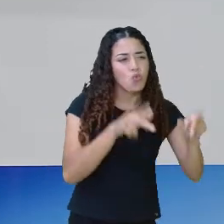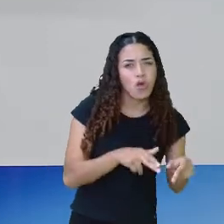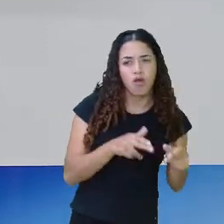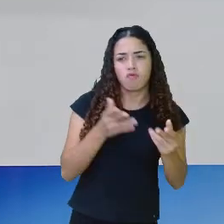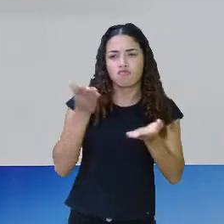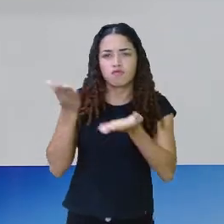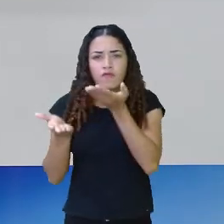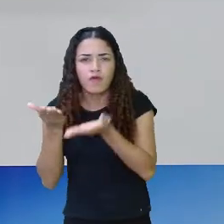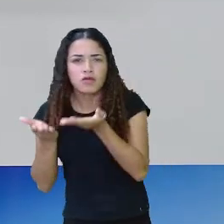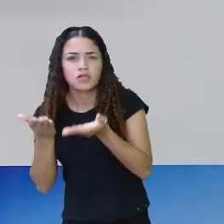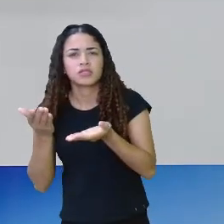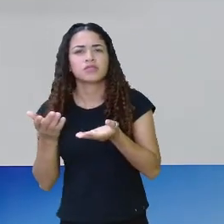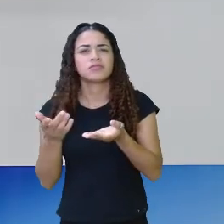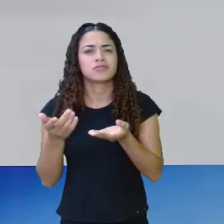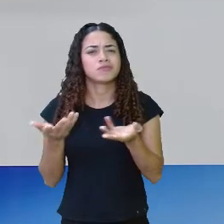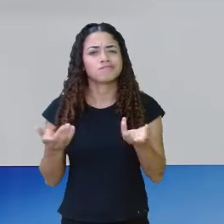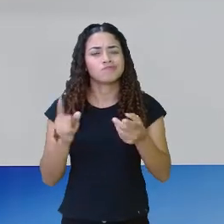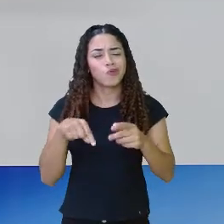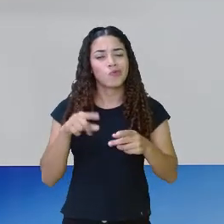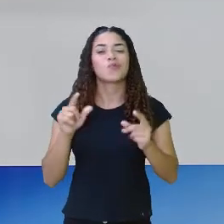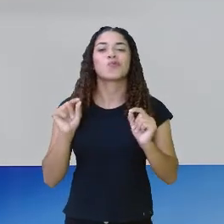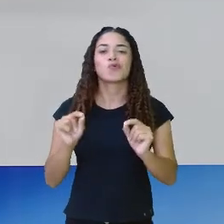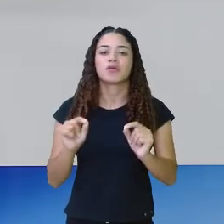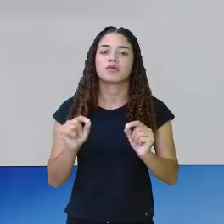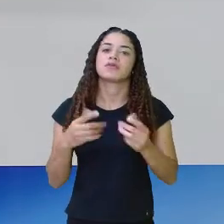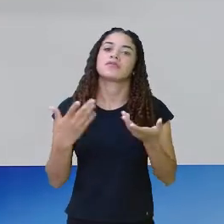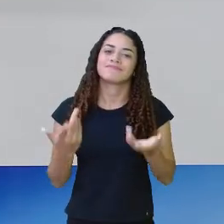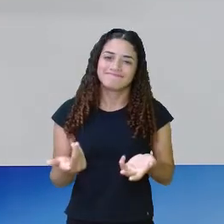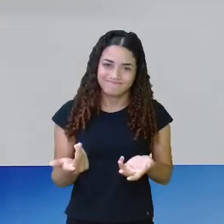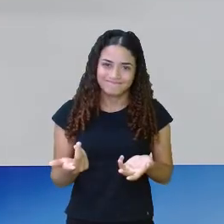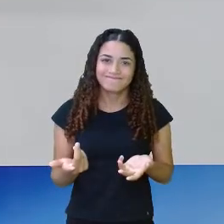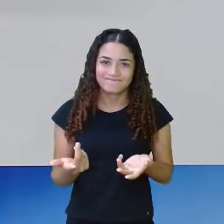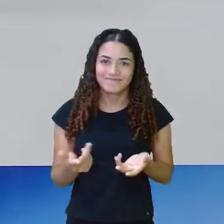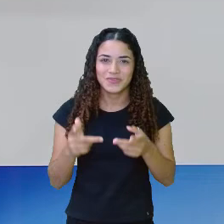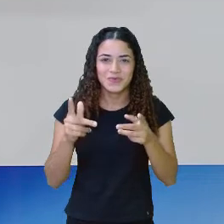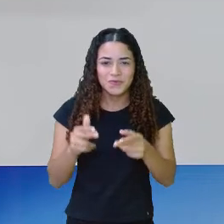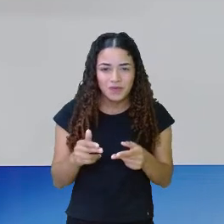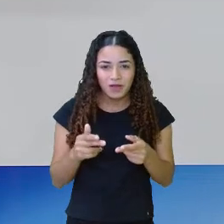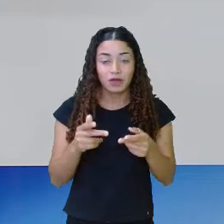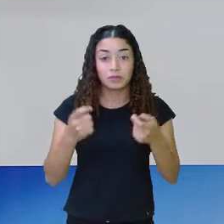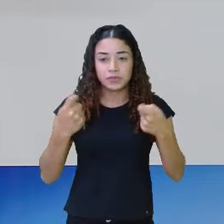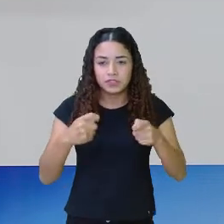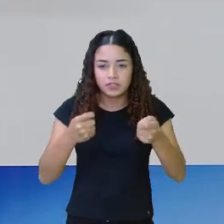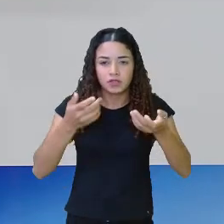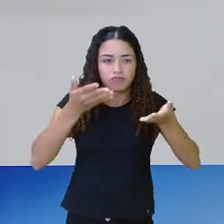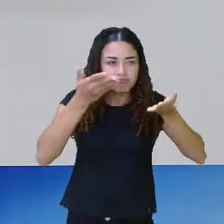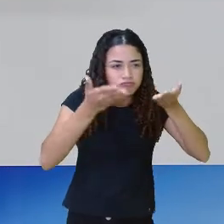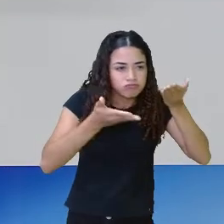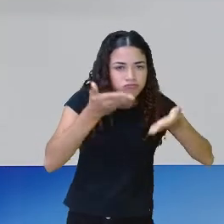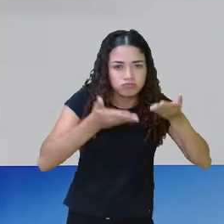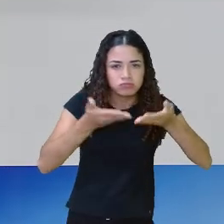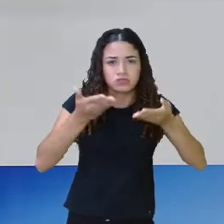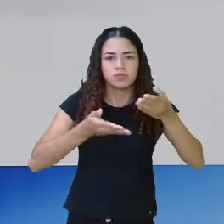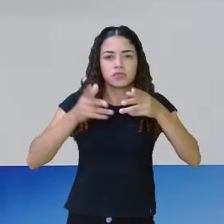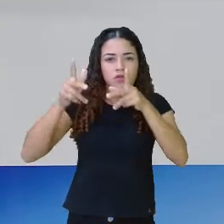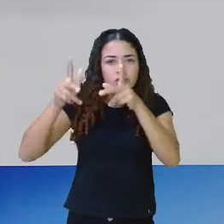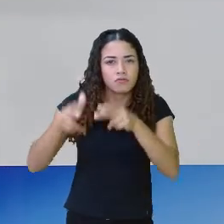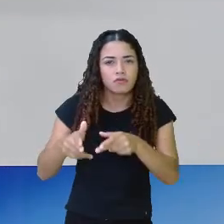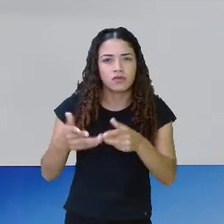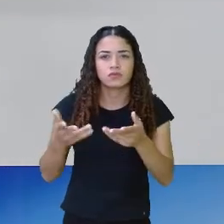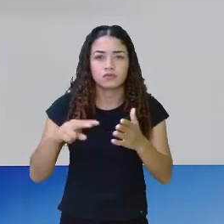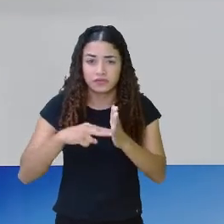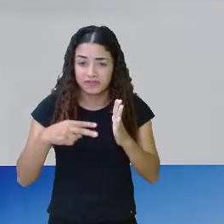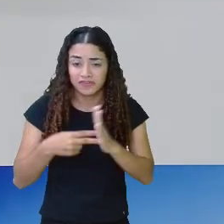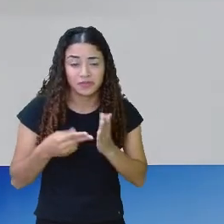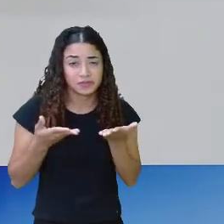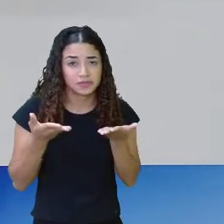isso, é a gente encontrar termos que estejam em equilíbrio e em igualdade. Aqui eu trouxe um